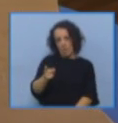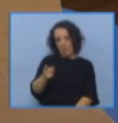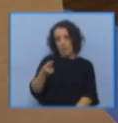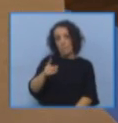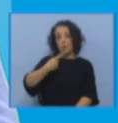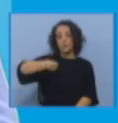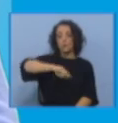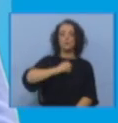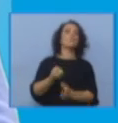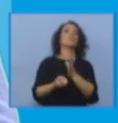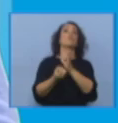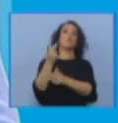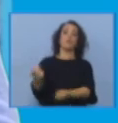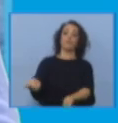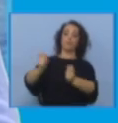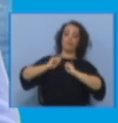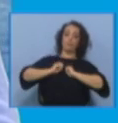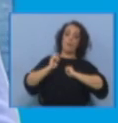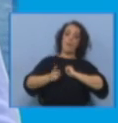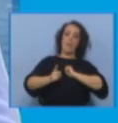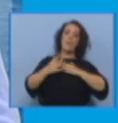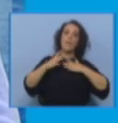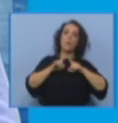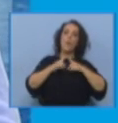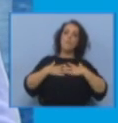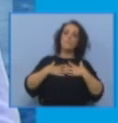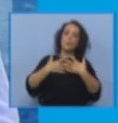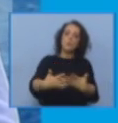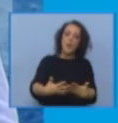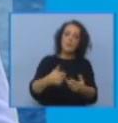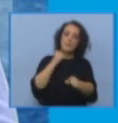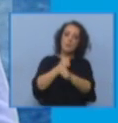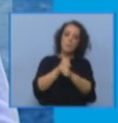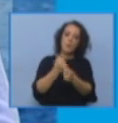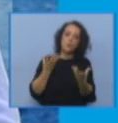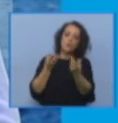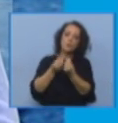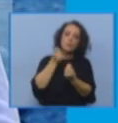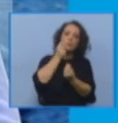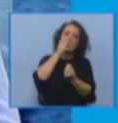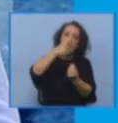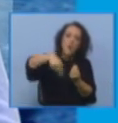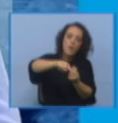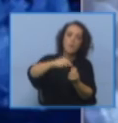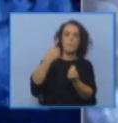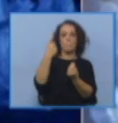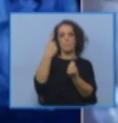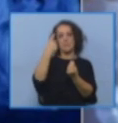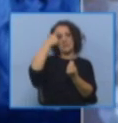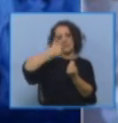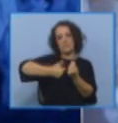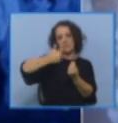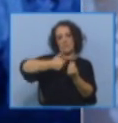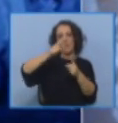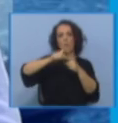fundador nos deixou exatamente isso, esta vontade de trabalhar sobretudo com aqueles que mais necessitam, de estar nas periferias da nossa